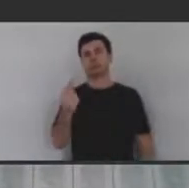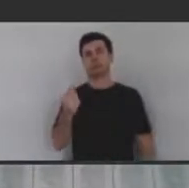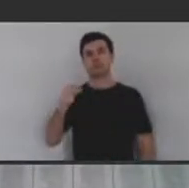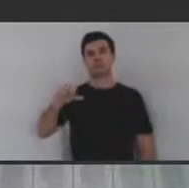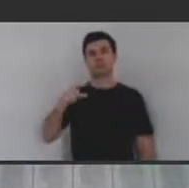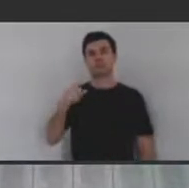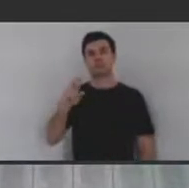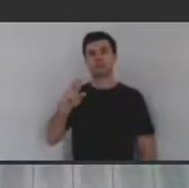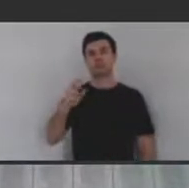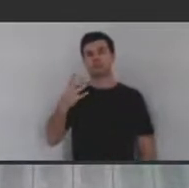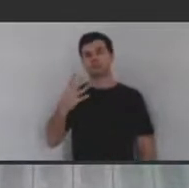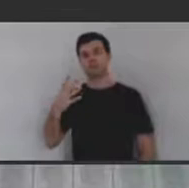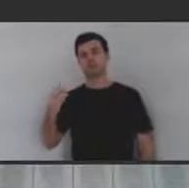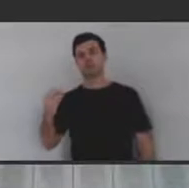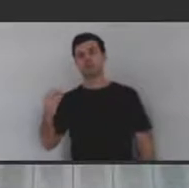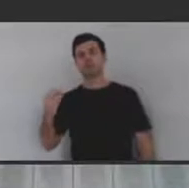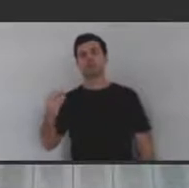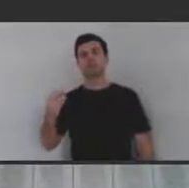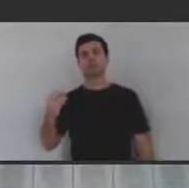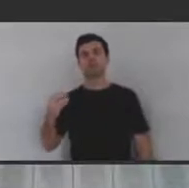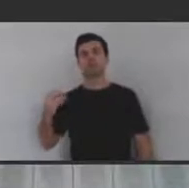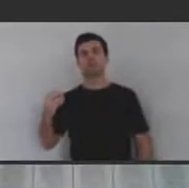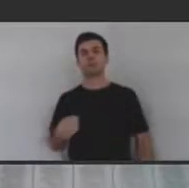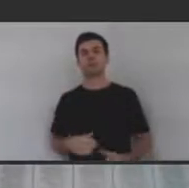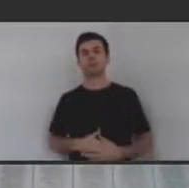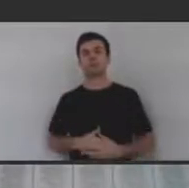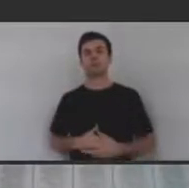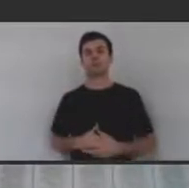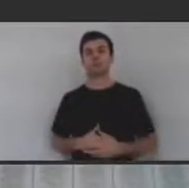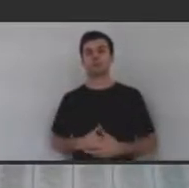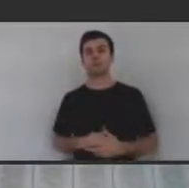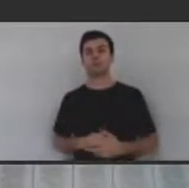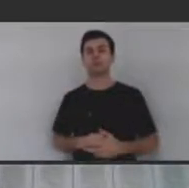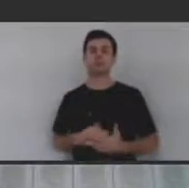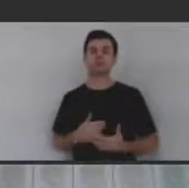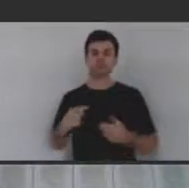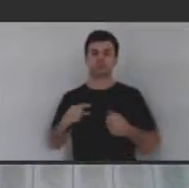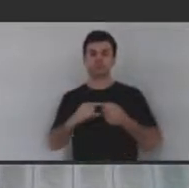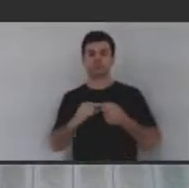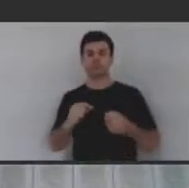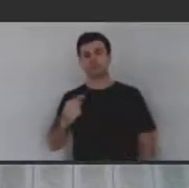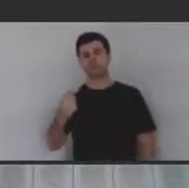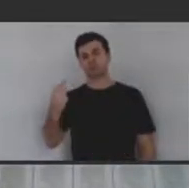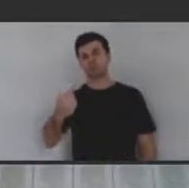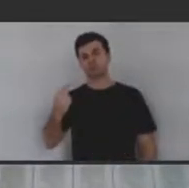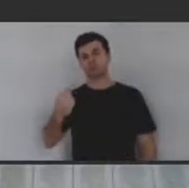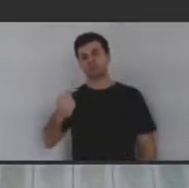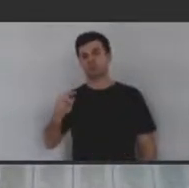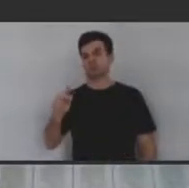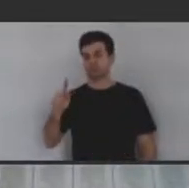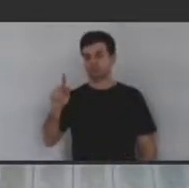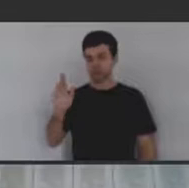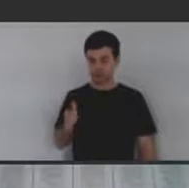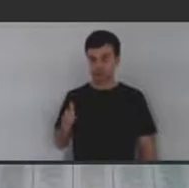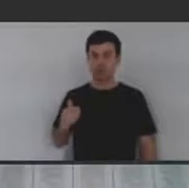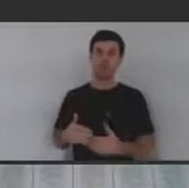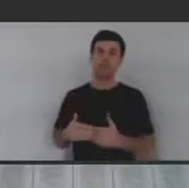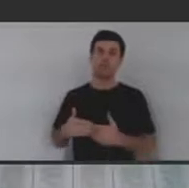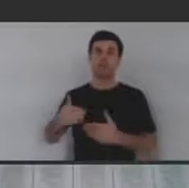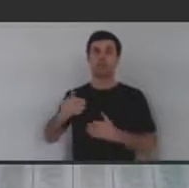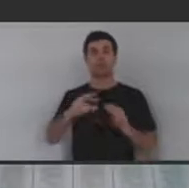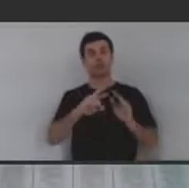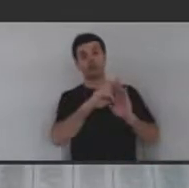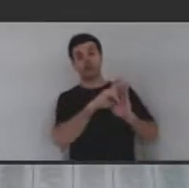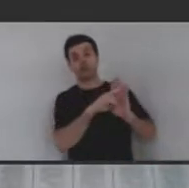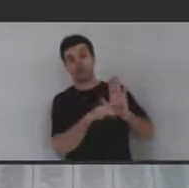30 de setembro de 1997, resolve. Artigo 1º. O presente ato define as regras a serem